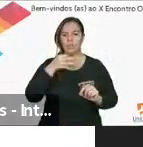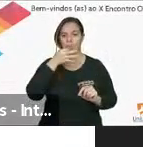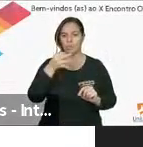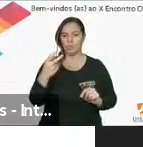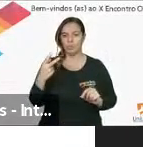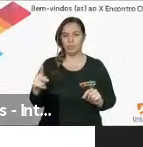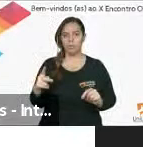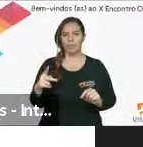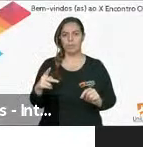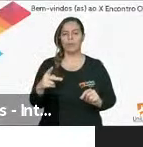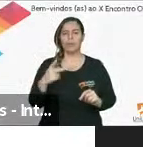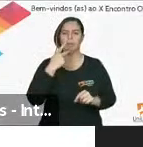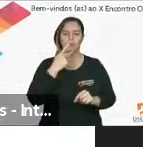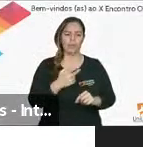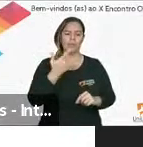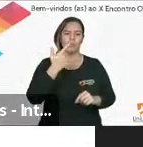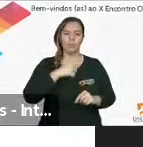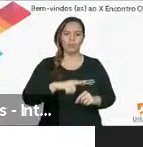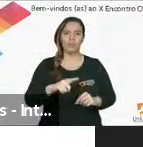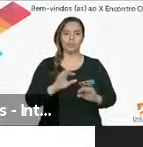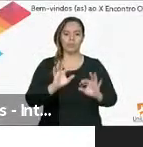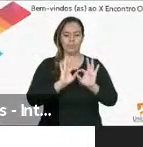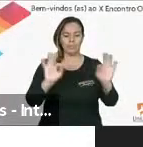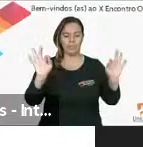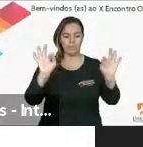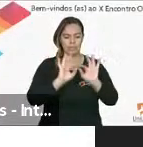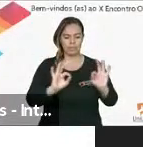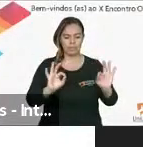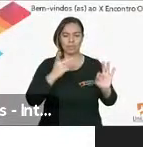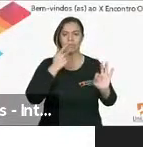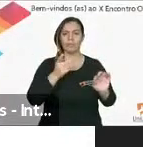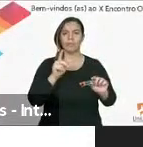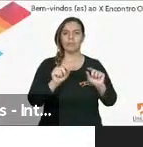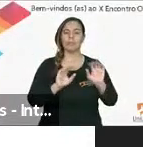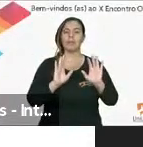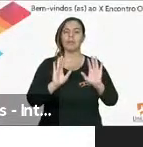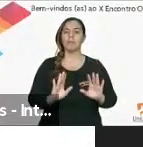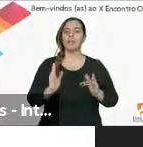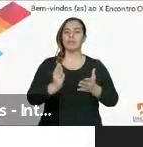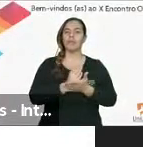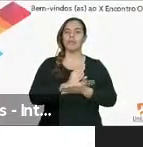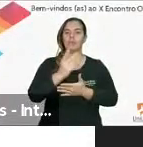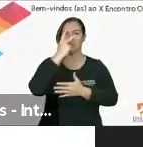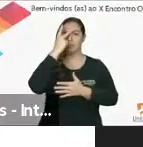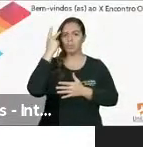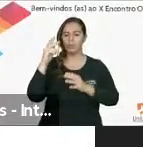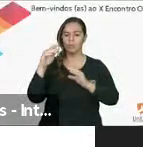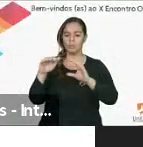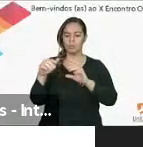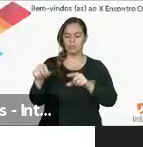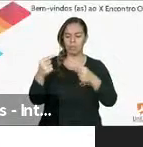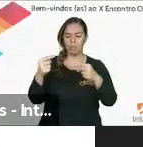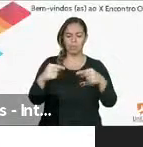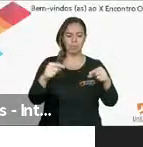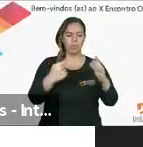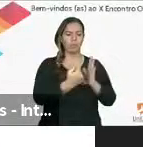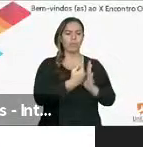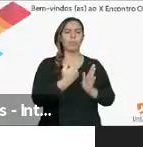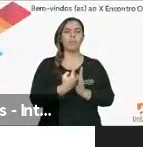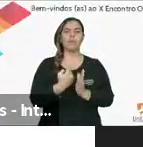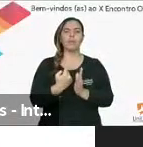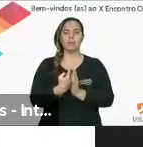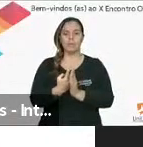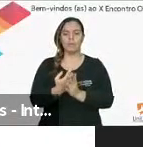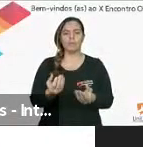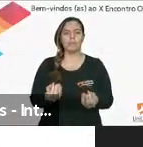repetindo essa citação, mas algumas pessoas me questionaram. E diz assim, uma